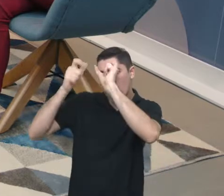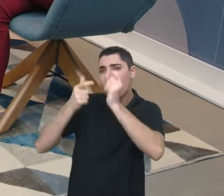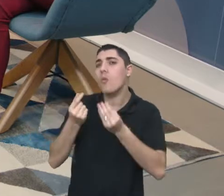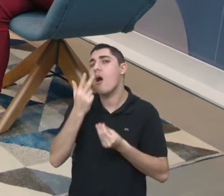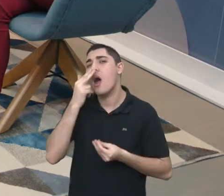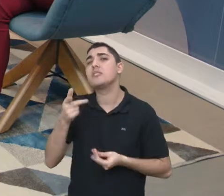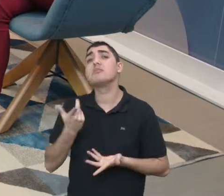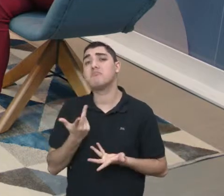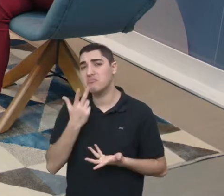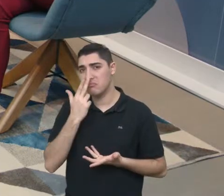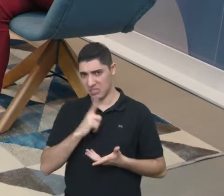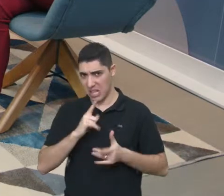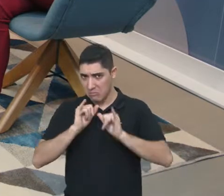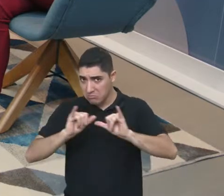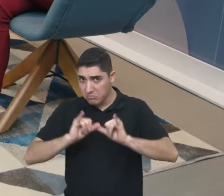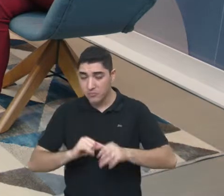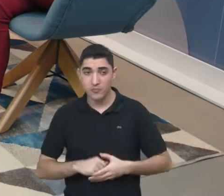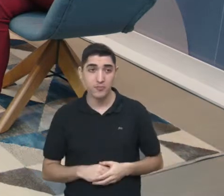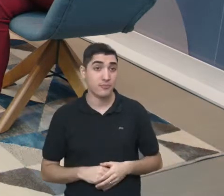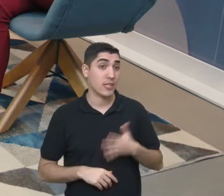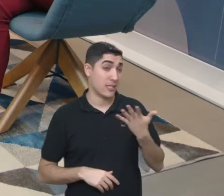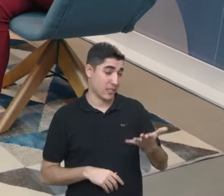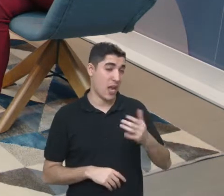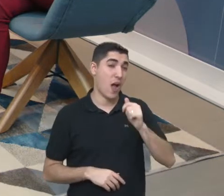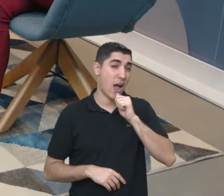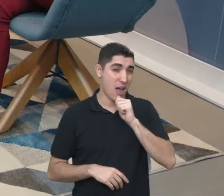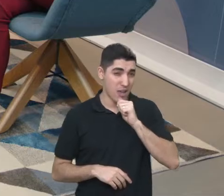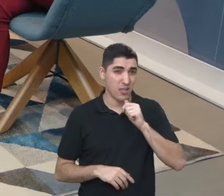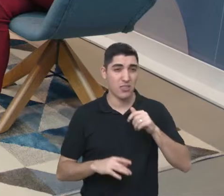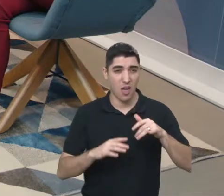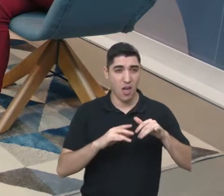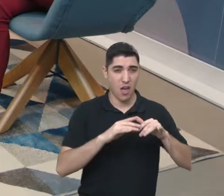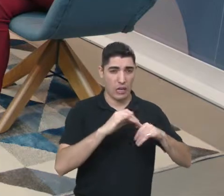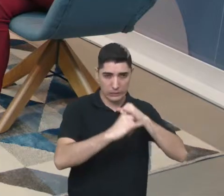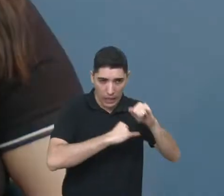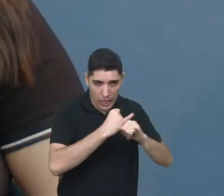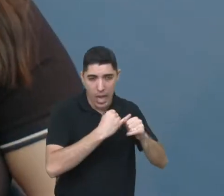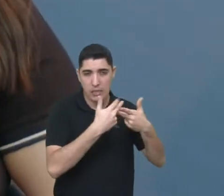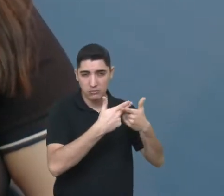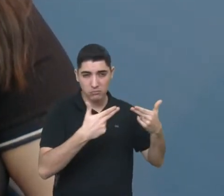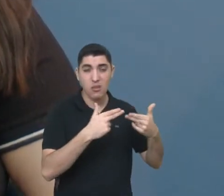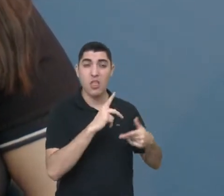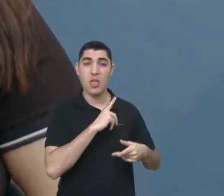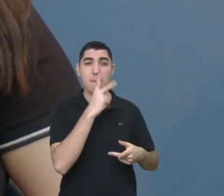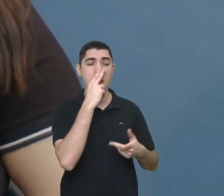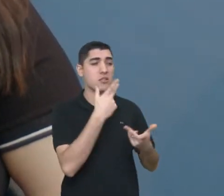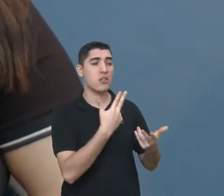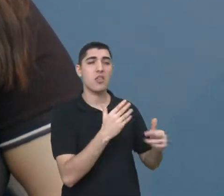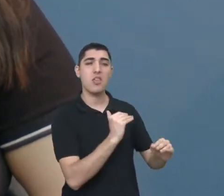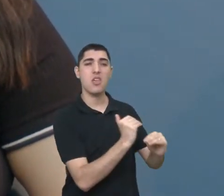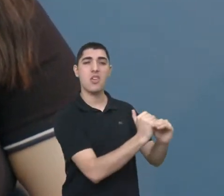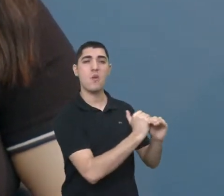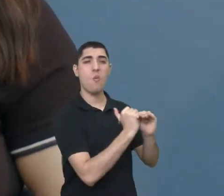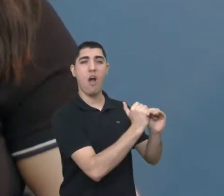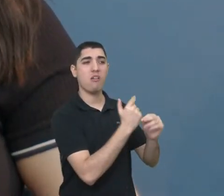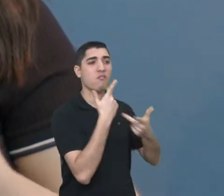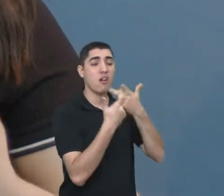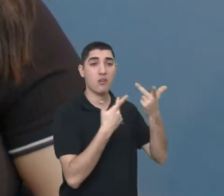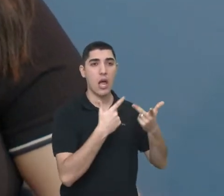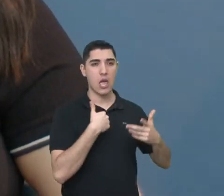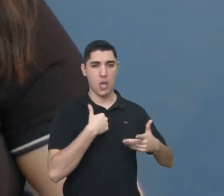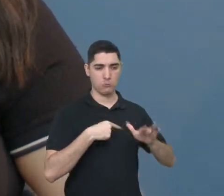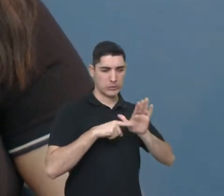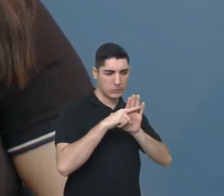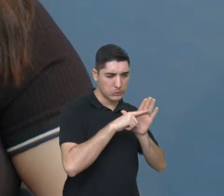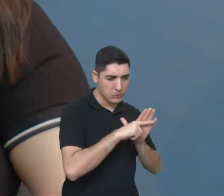alimentares? A gente ainda tem na mídia uma forma de falar de transtorno alimentar sempre muito igual, né? Então, durante a